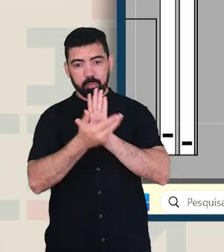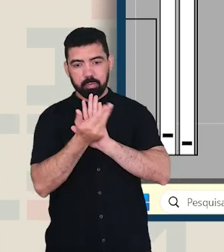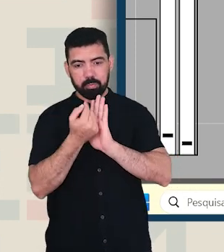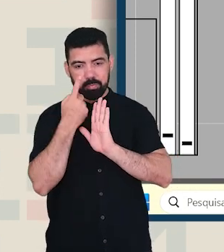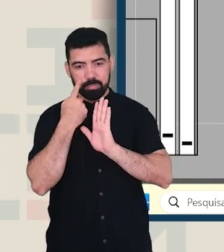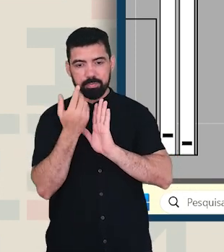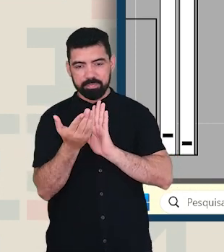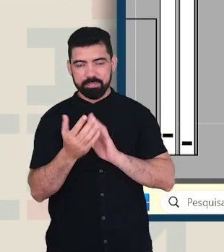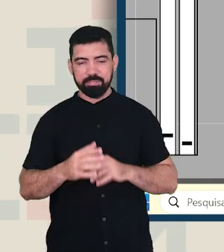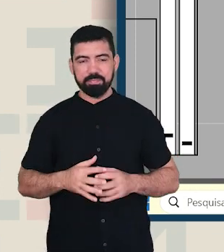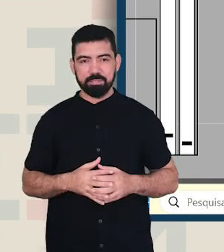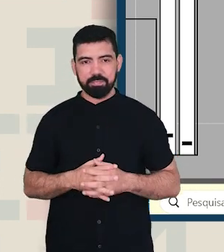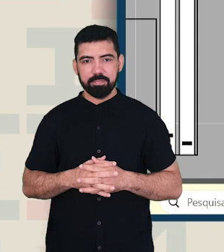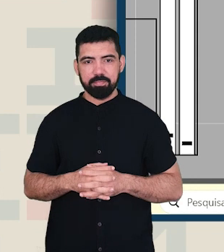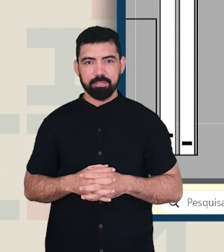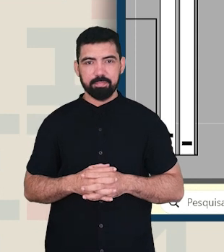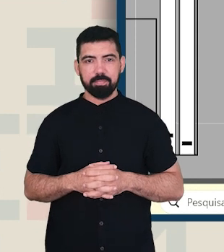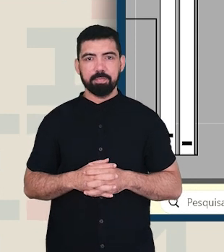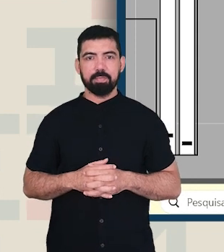este aqui.